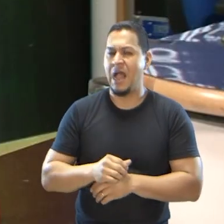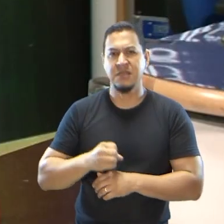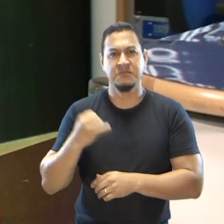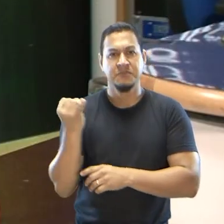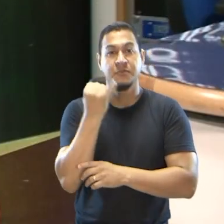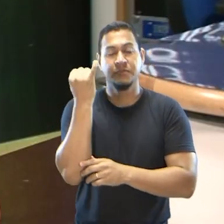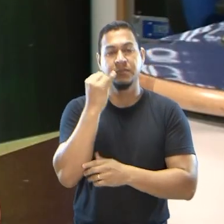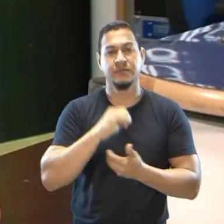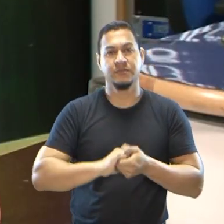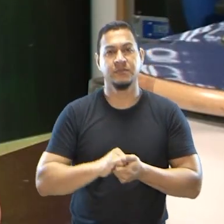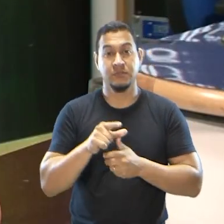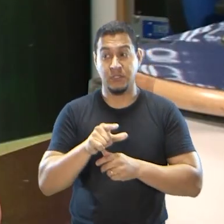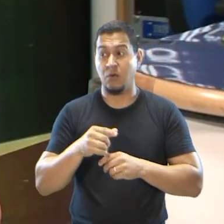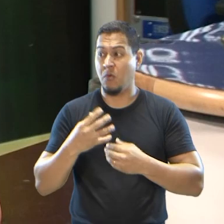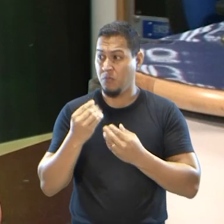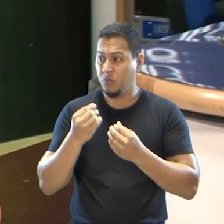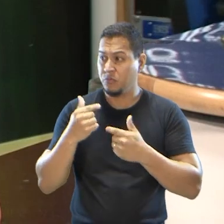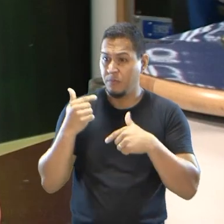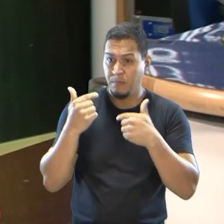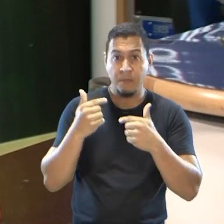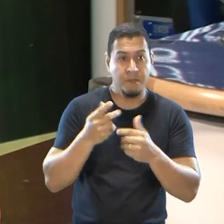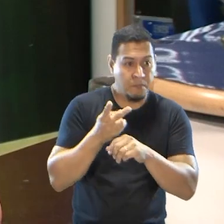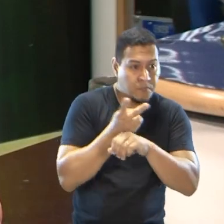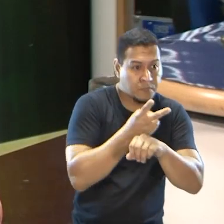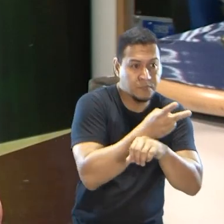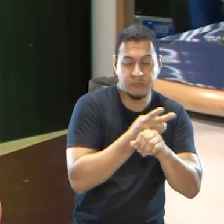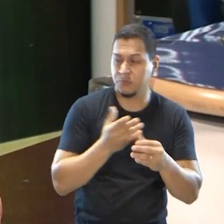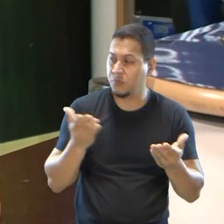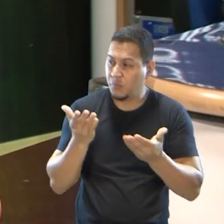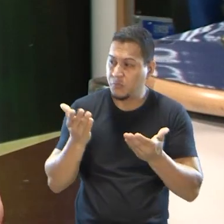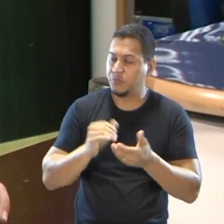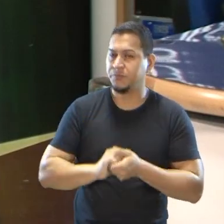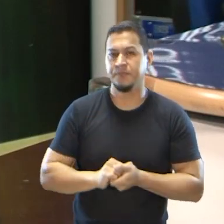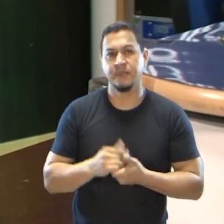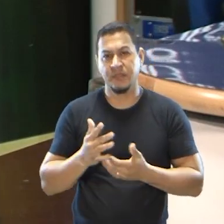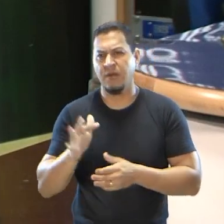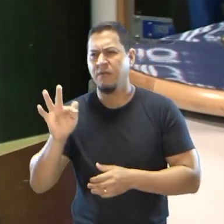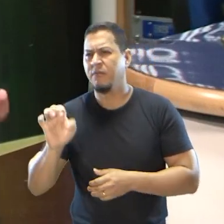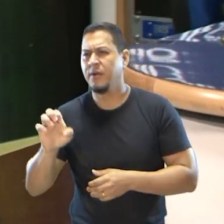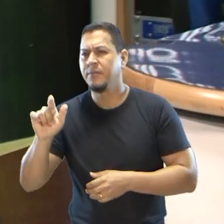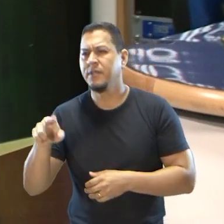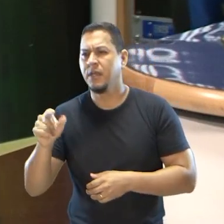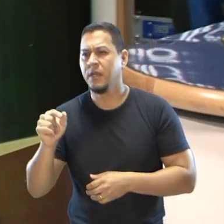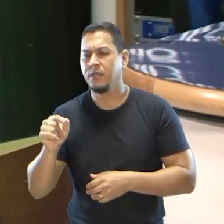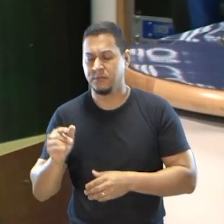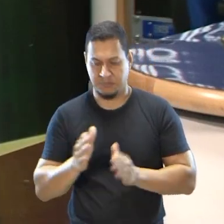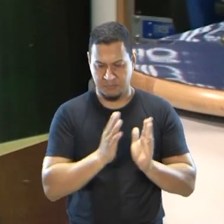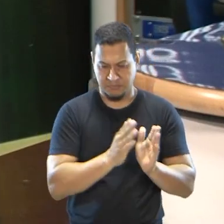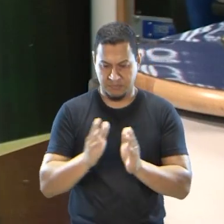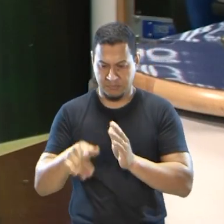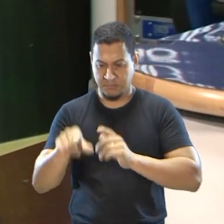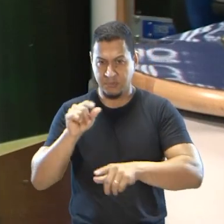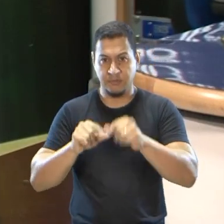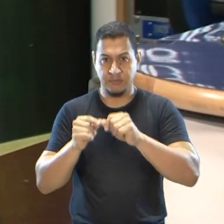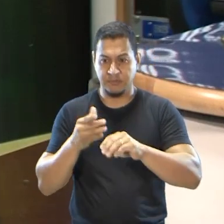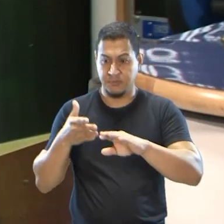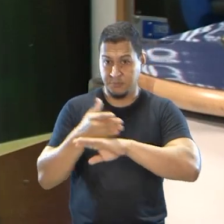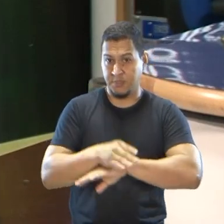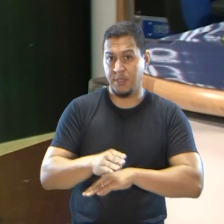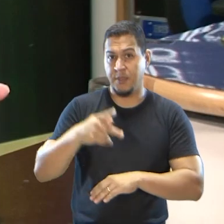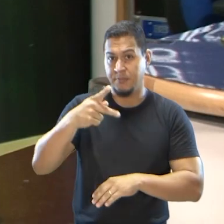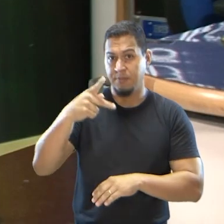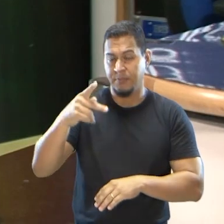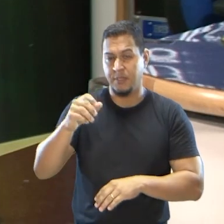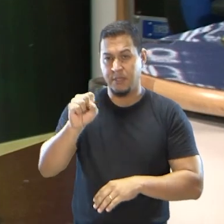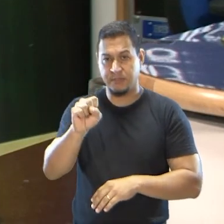muito importantes que estão sendo bastante procuradas hoje em dia, né? Isso. Fabiana, o processo seletivo para ingresso no PPGS